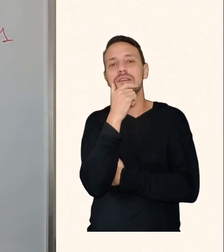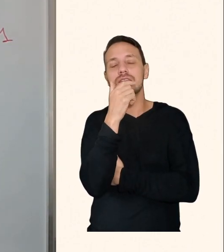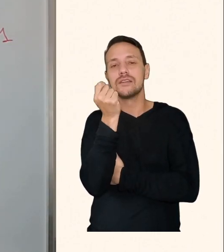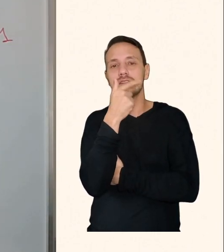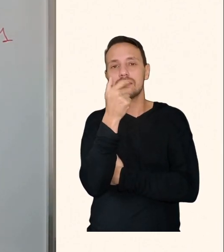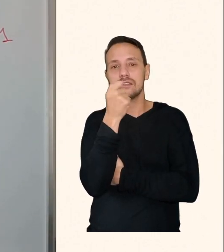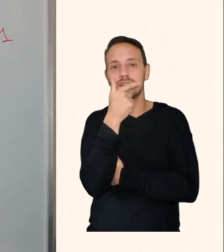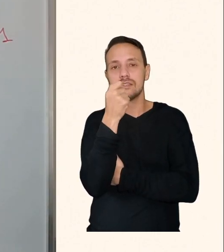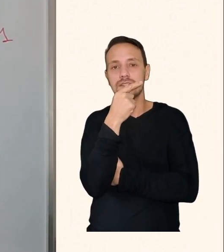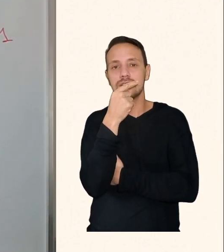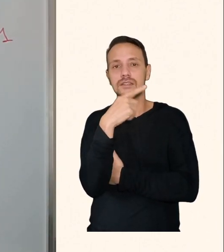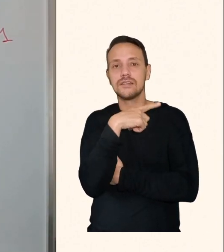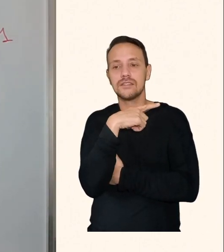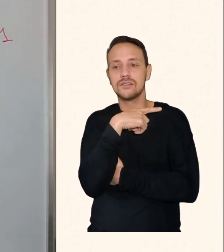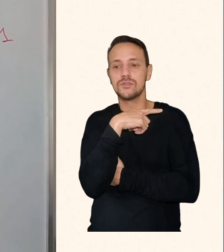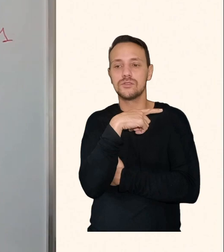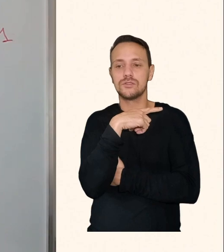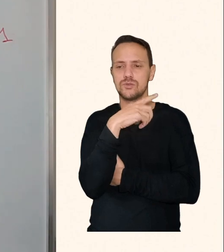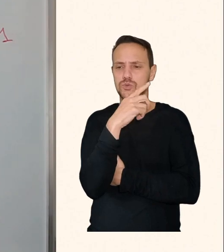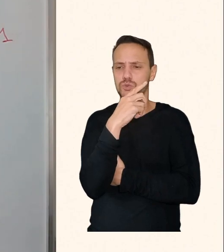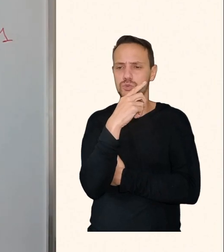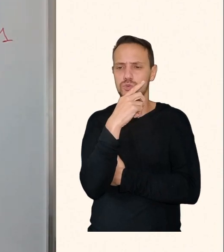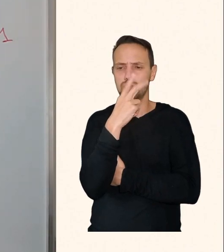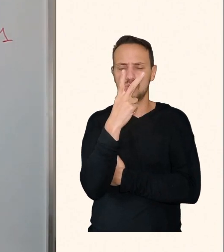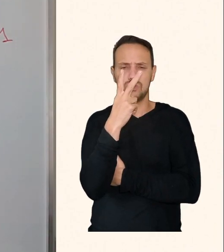do vetor sem setinha? Não.